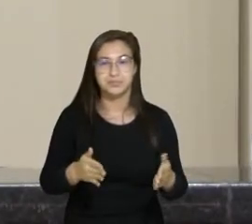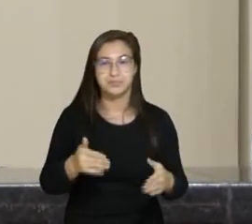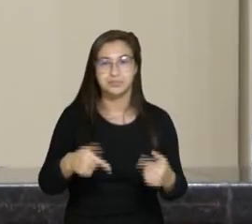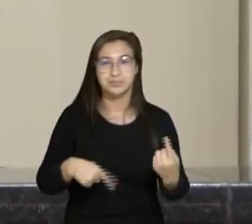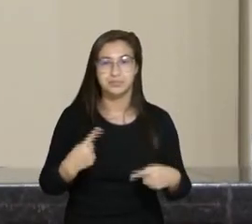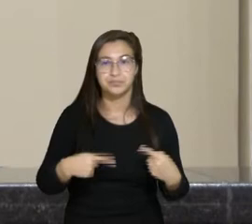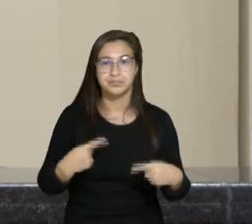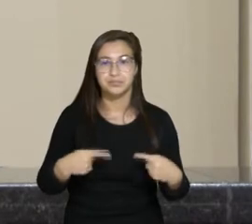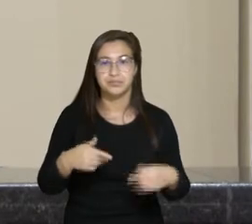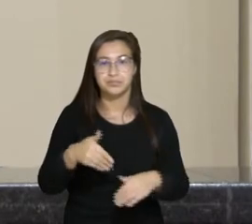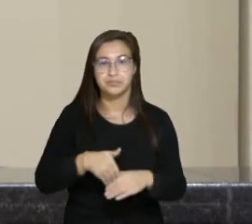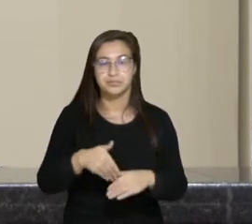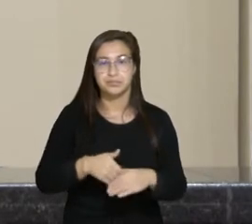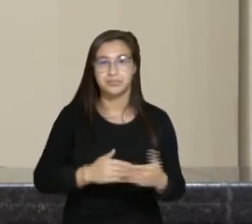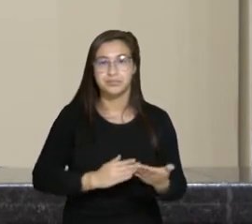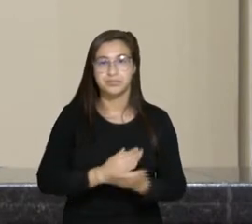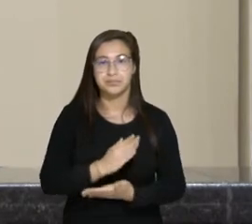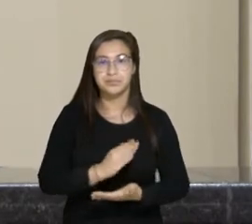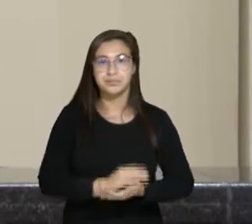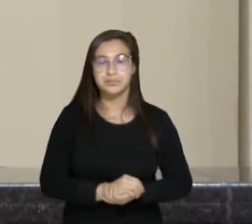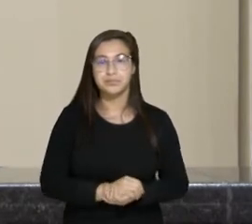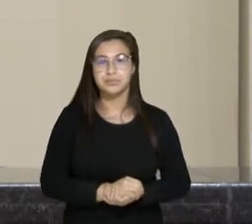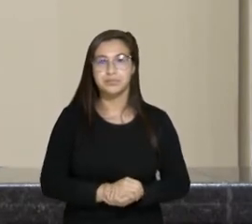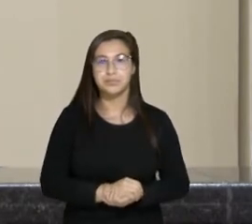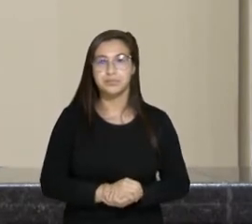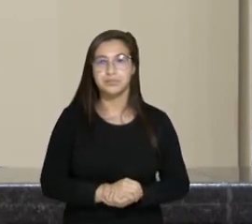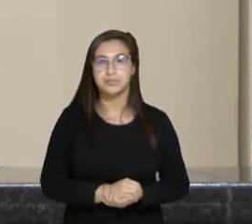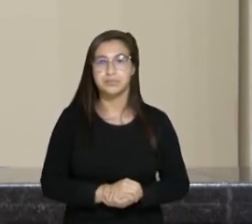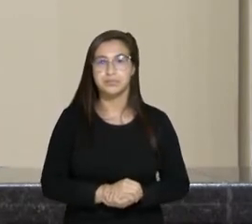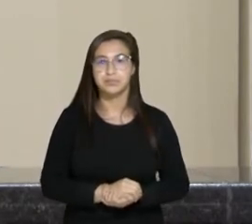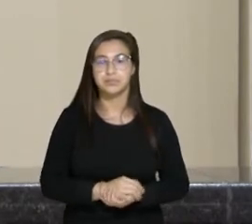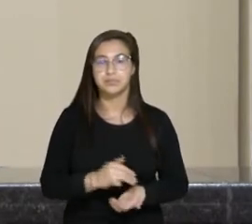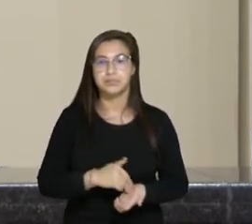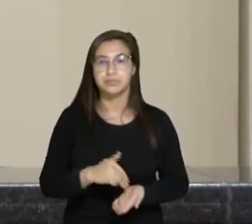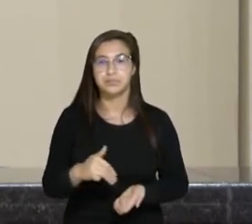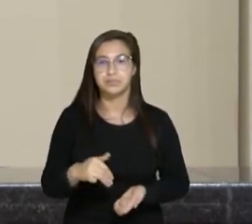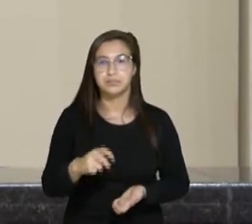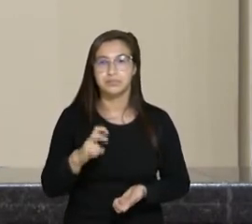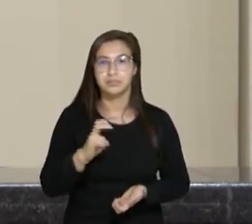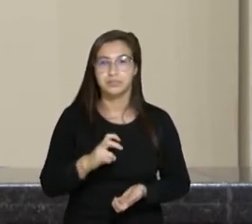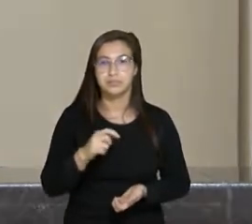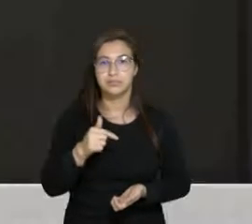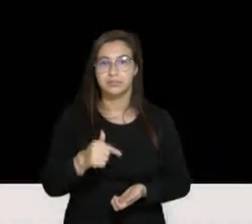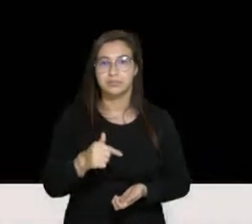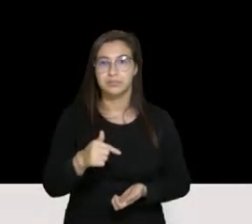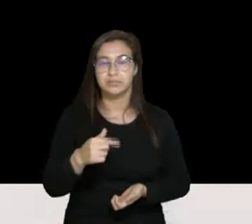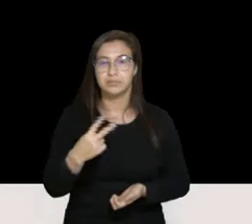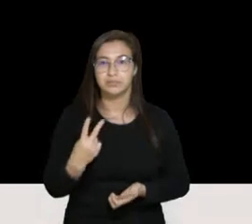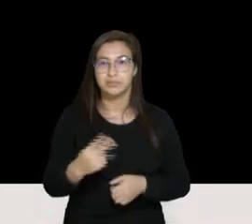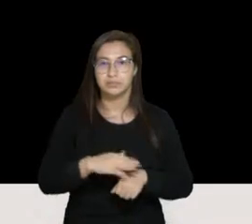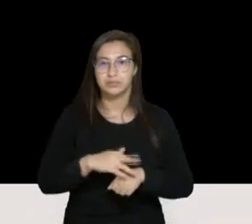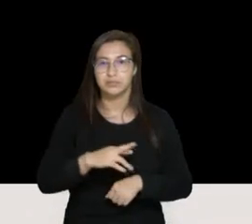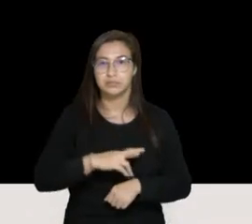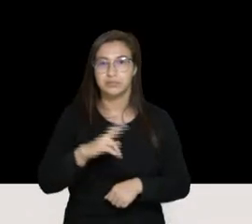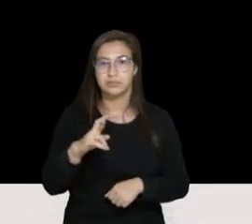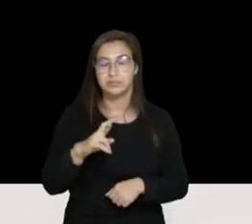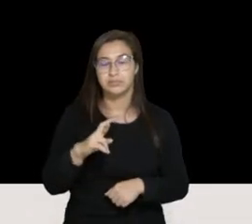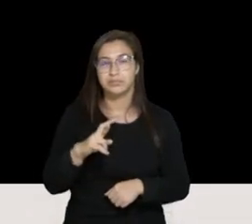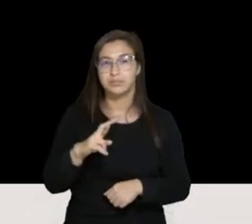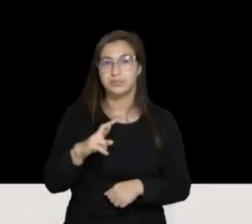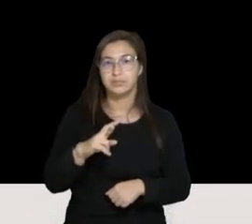em votação aprovar a Moção 572 autor Deputado Coronel